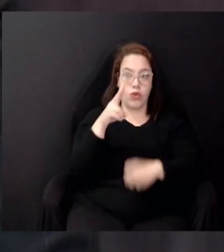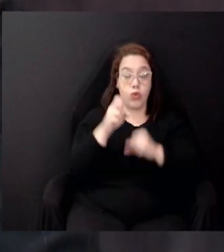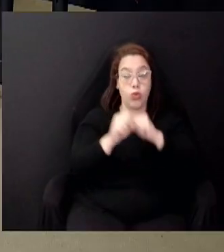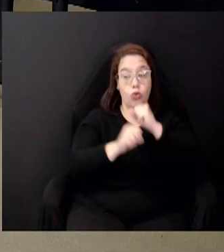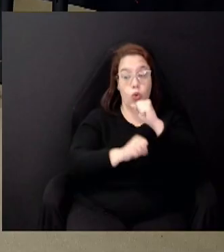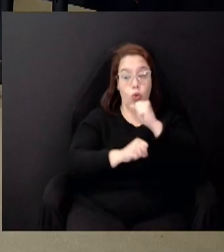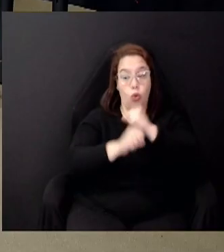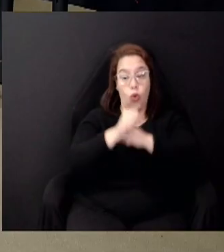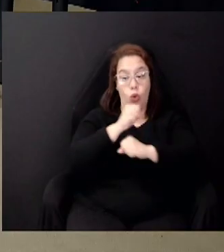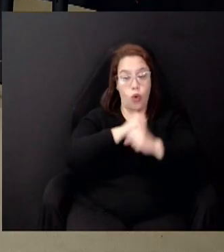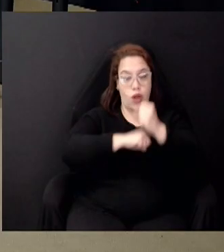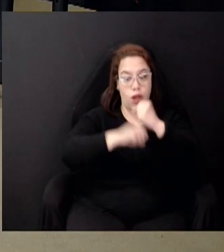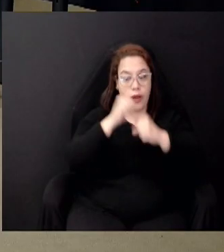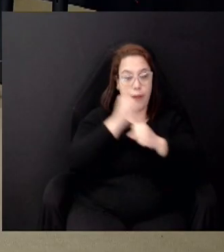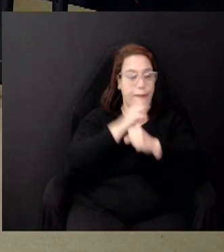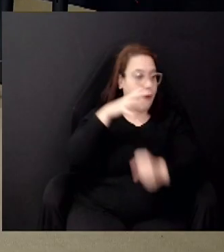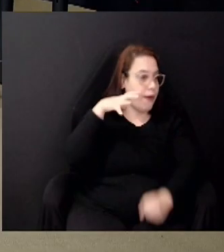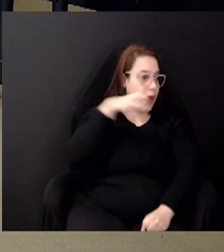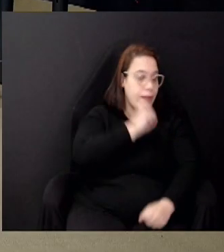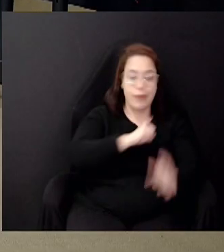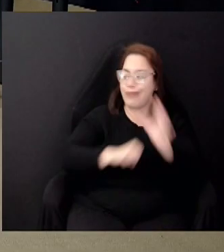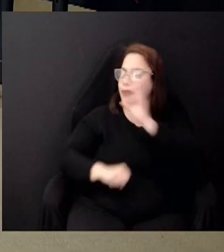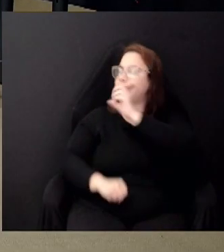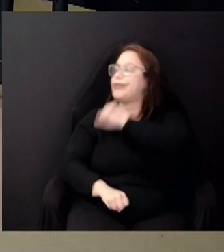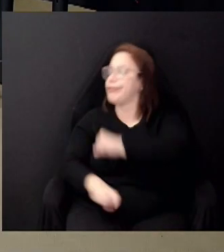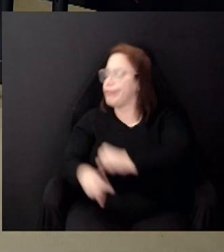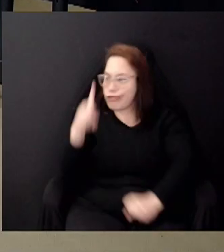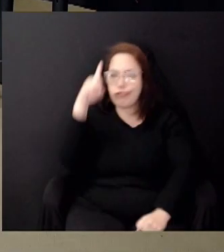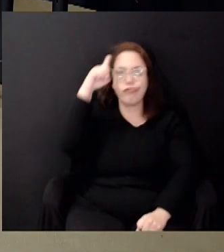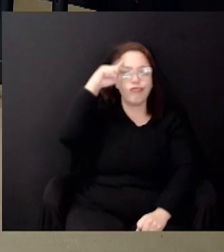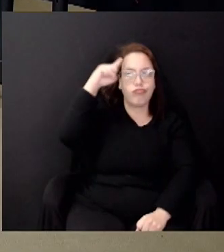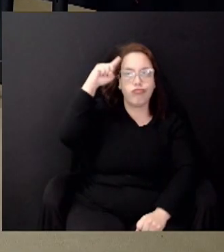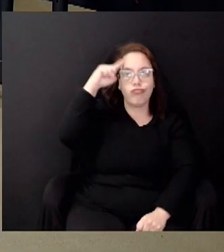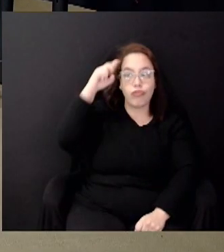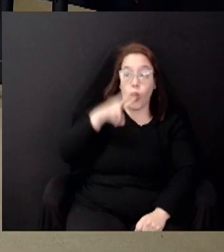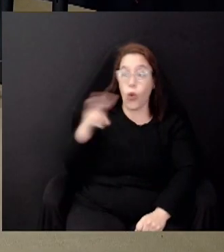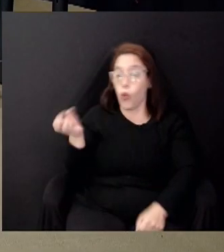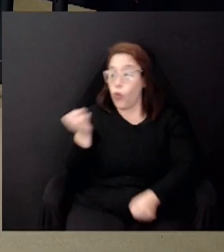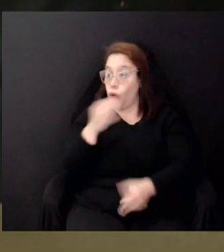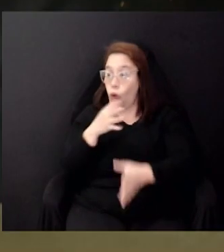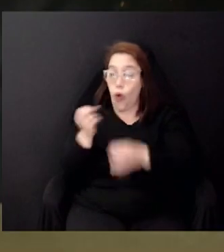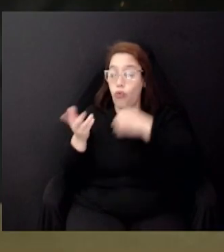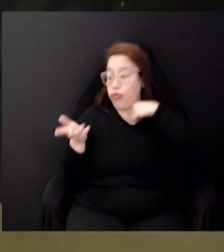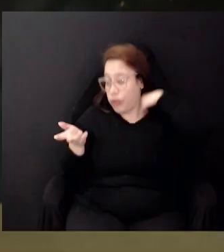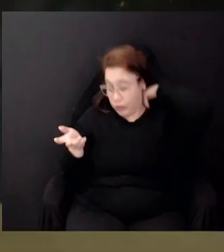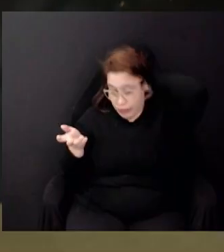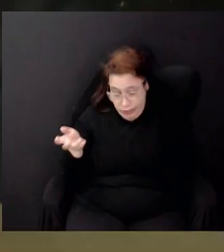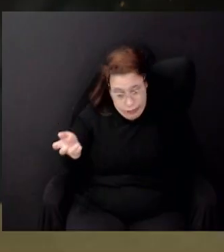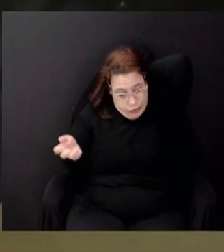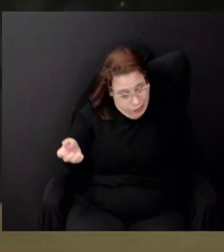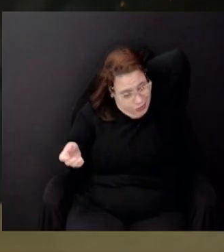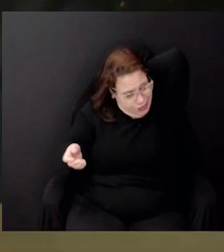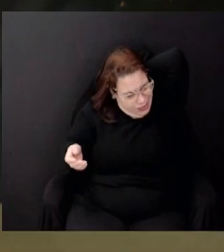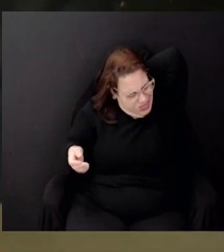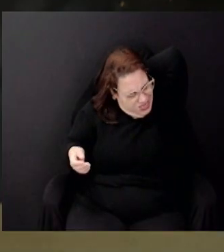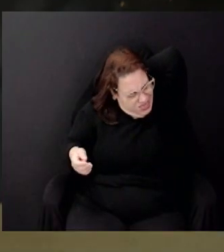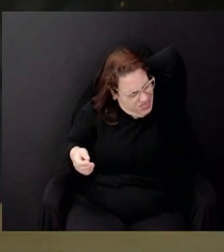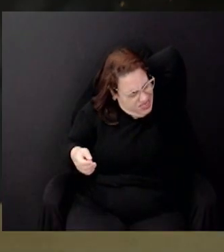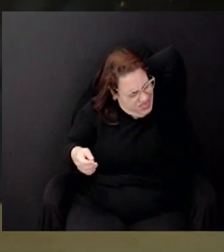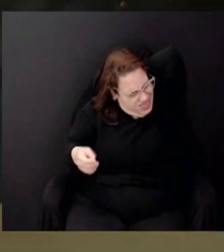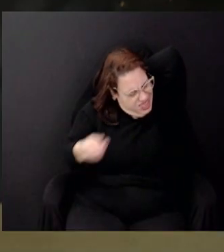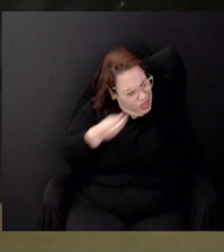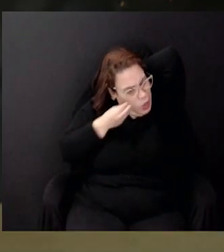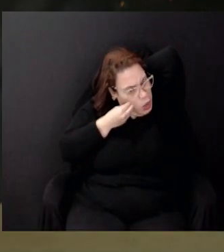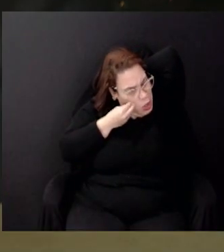muito rápido. E muito Todos rápido. os dias você vê coisa nova e a gente tenta acompanhar, a gente tenta aprender, mas